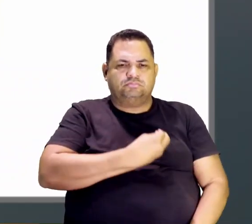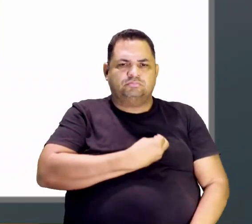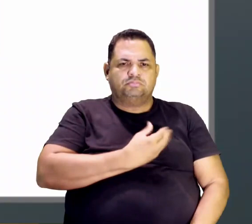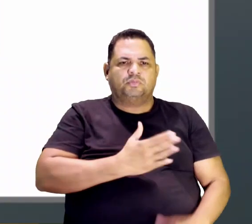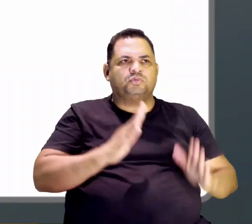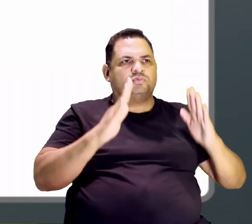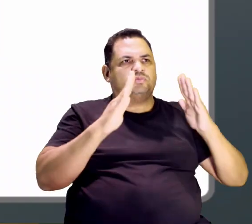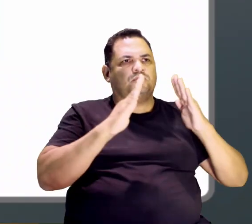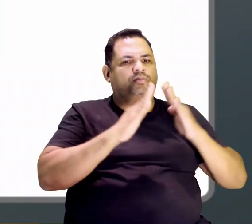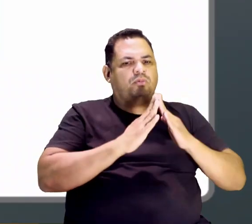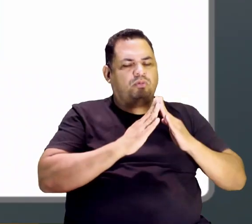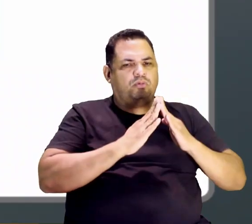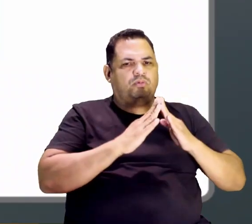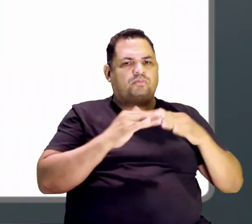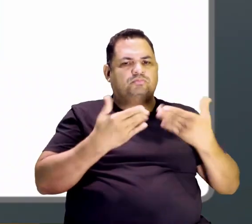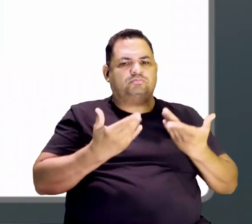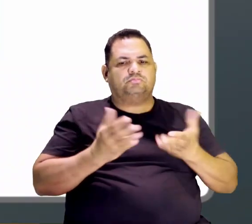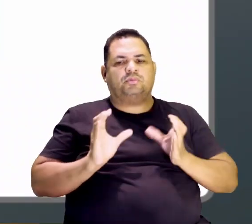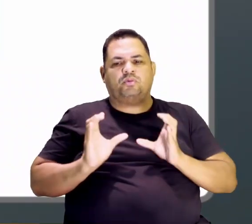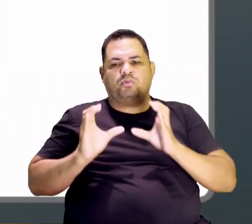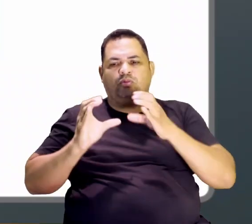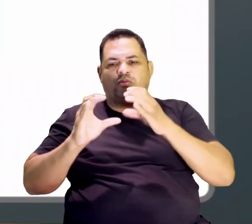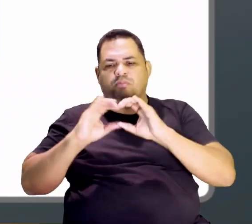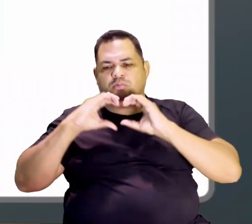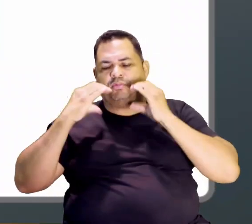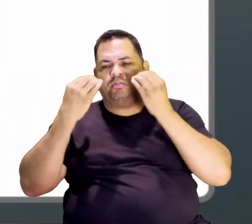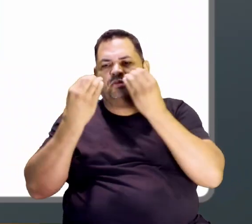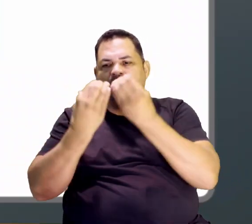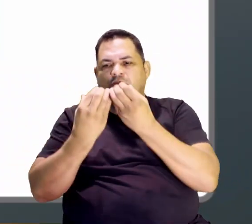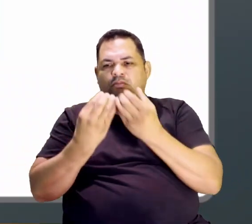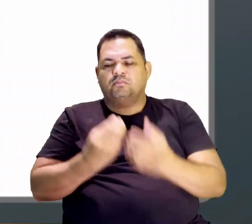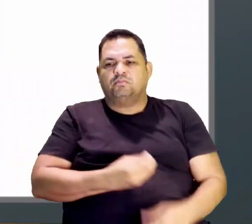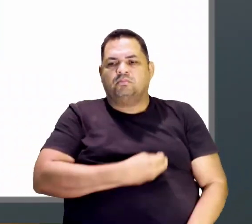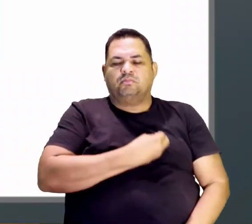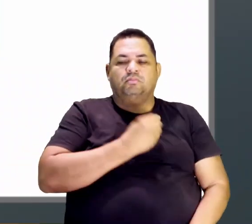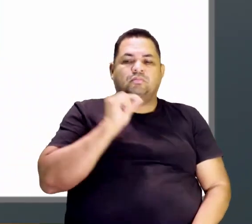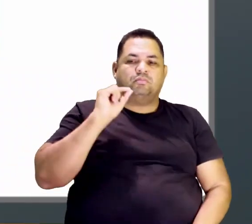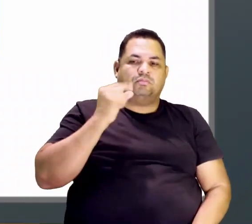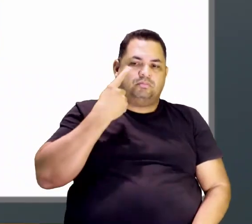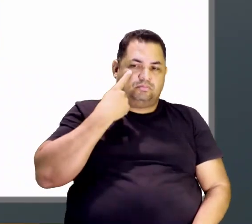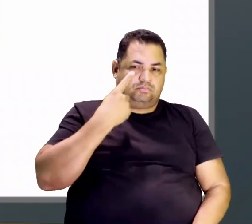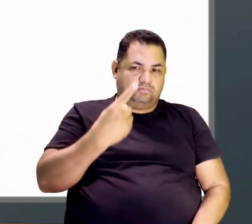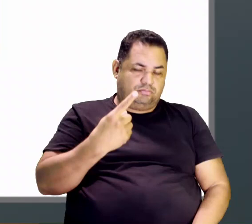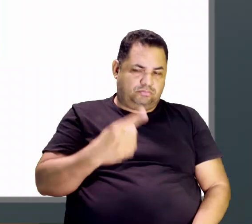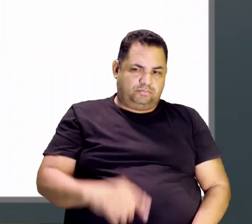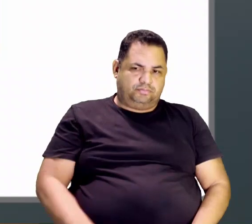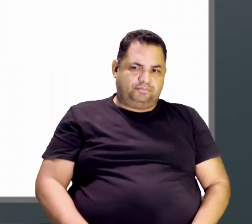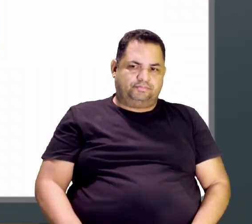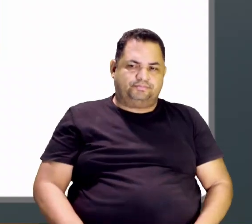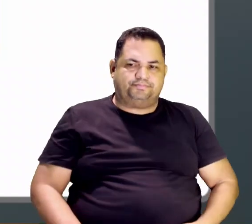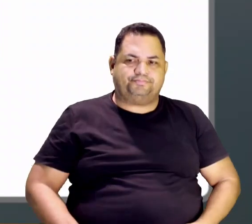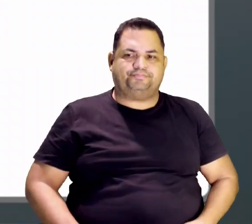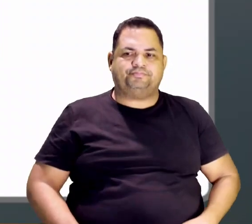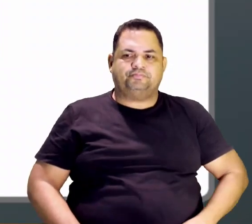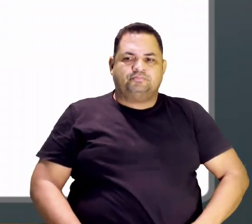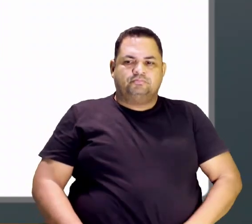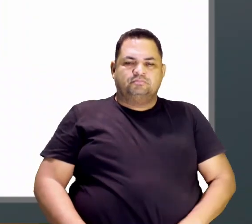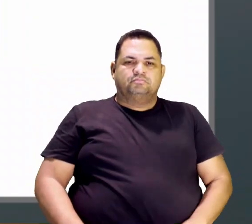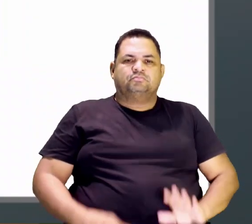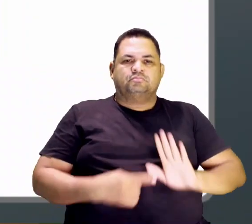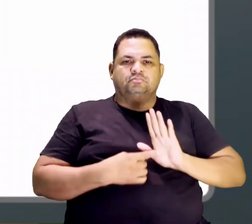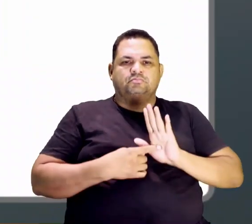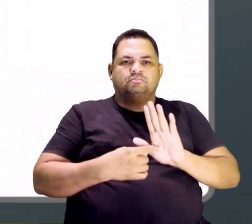reside, né? Na comunidade onde tu mora. O que que tu observa com relação a essas tribos urbanas aí? E aí eu trago